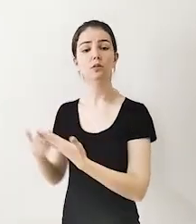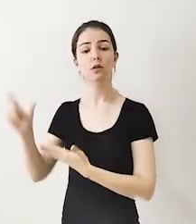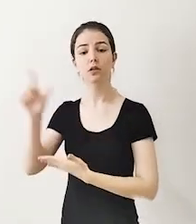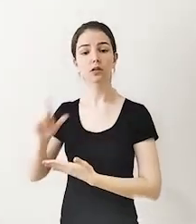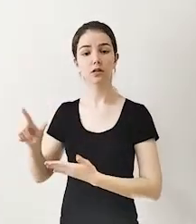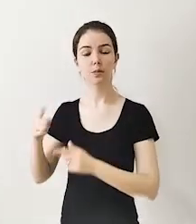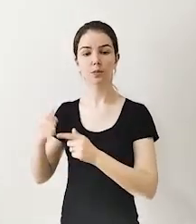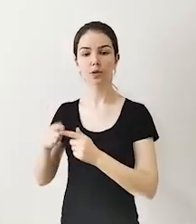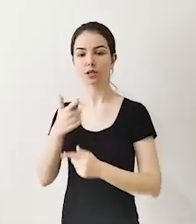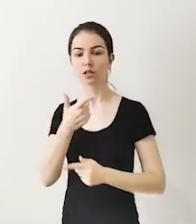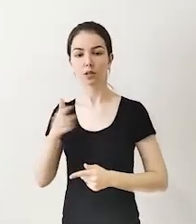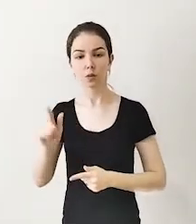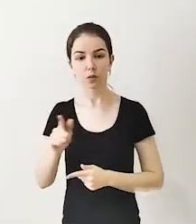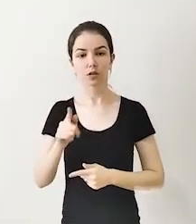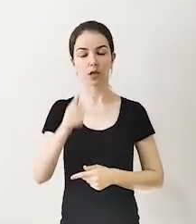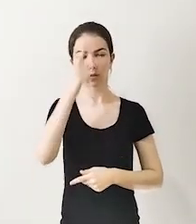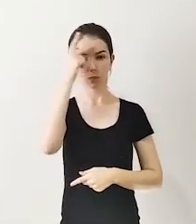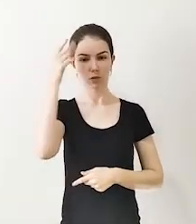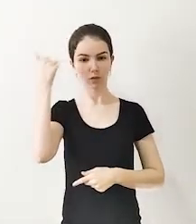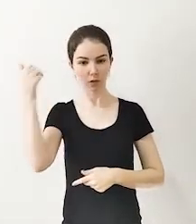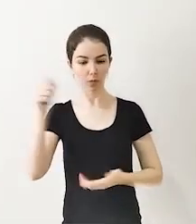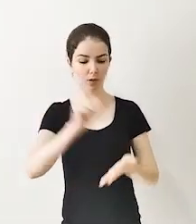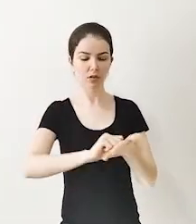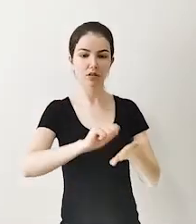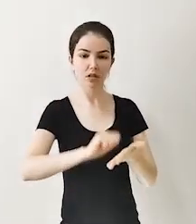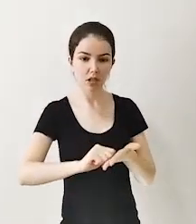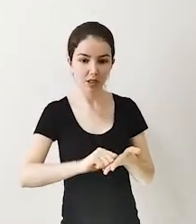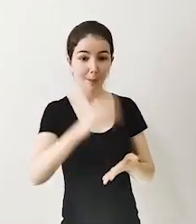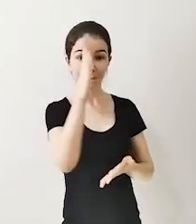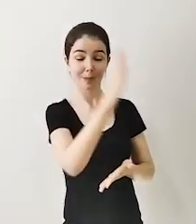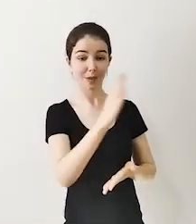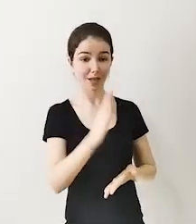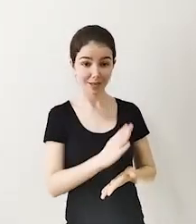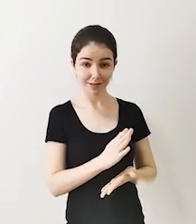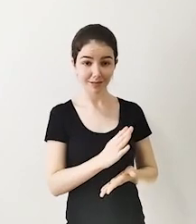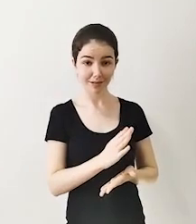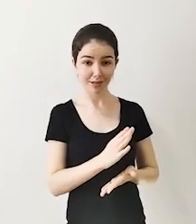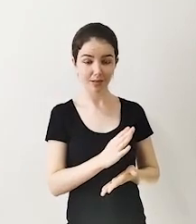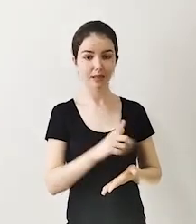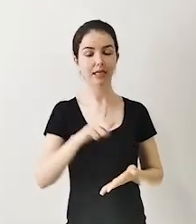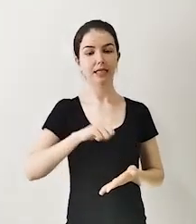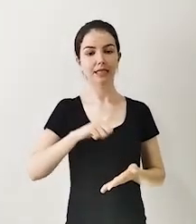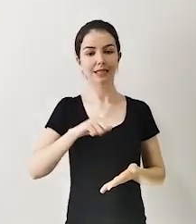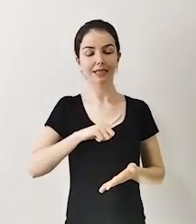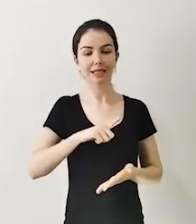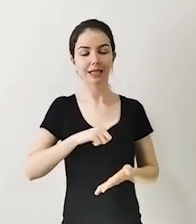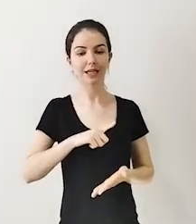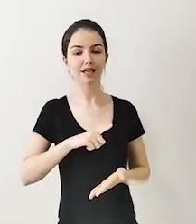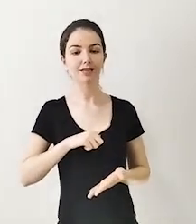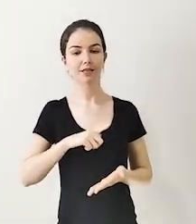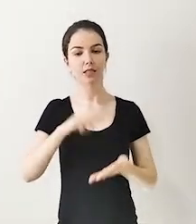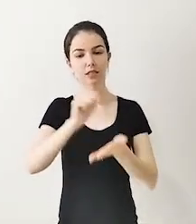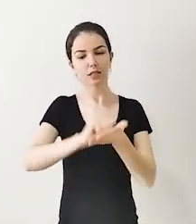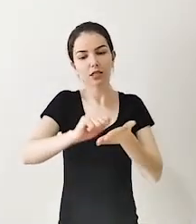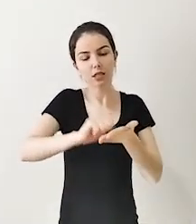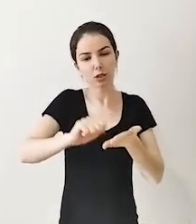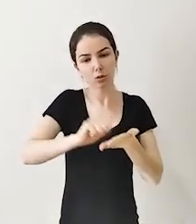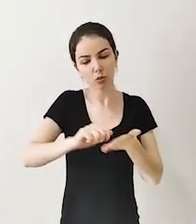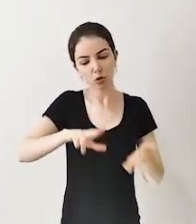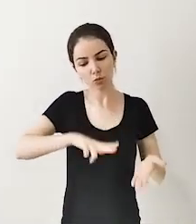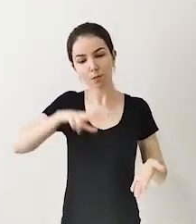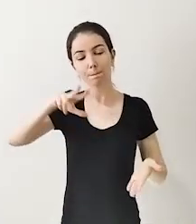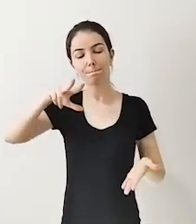tem participação de escritores brasileiros nesse primeiro momento, tá? O quinhentismo, ele foi feito